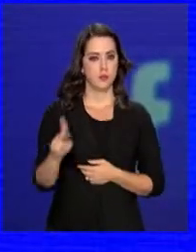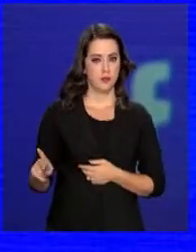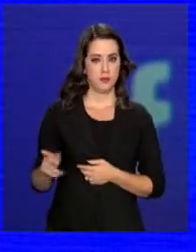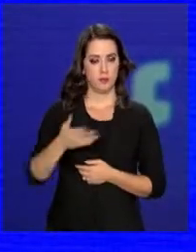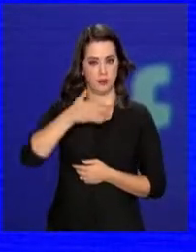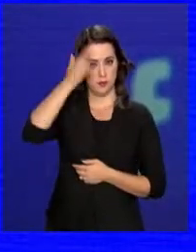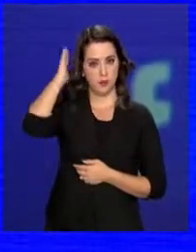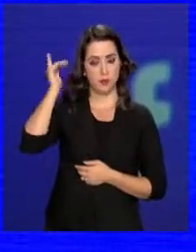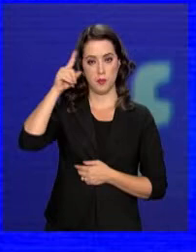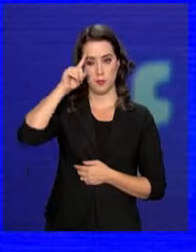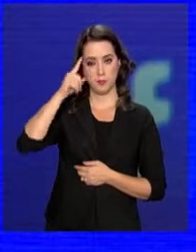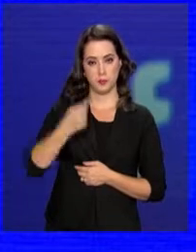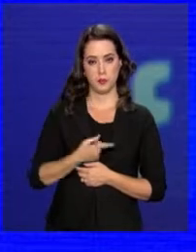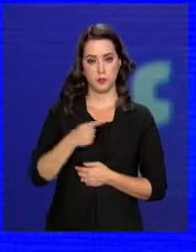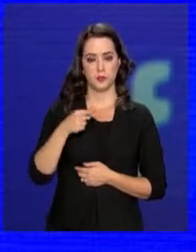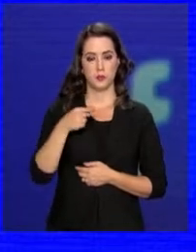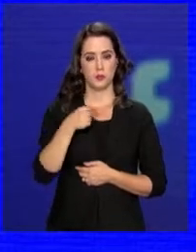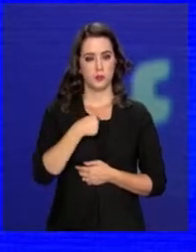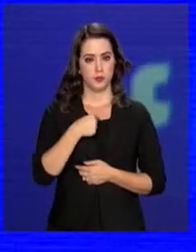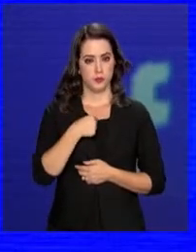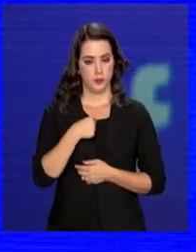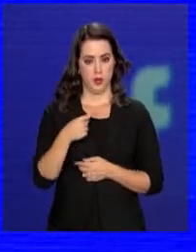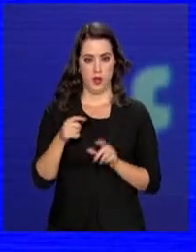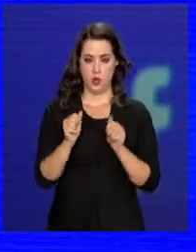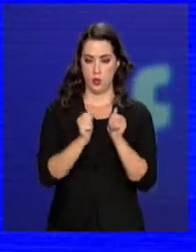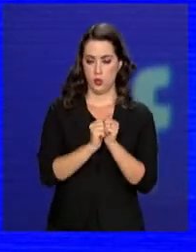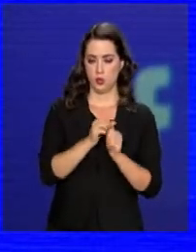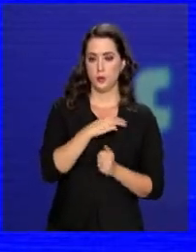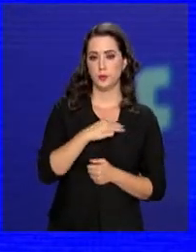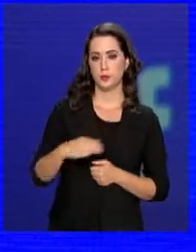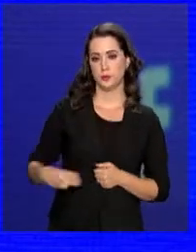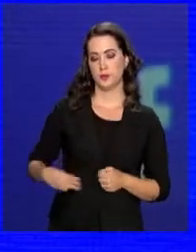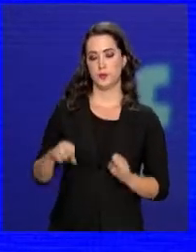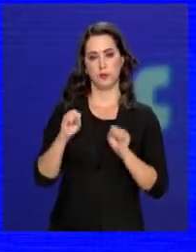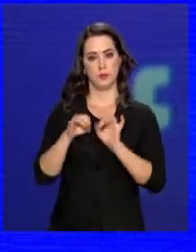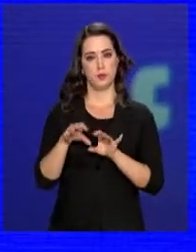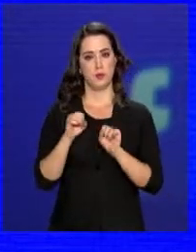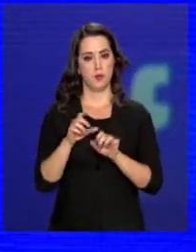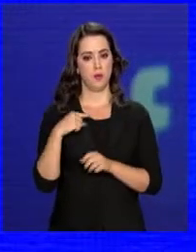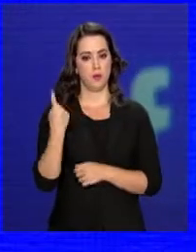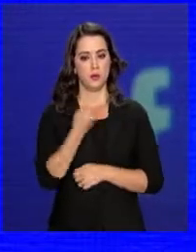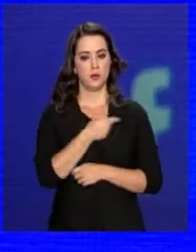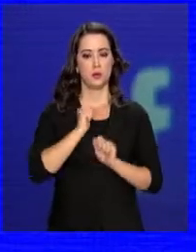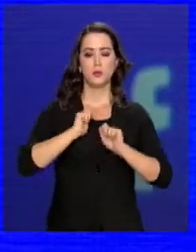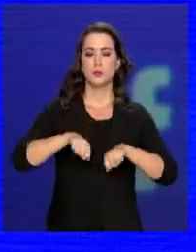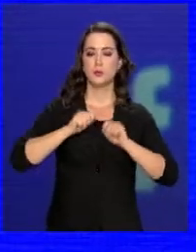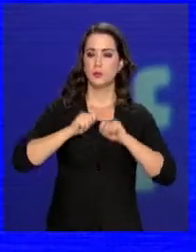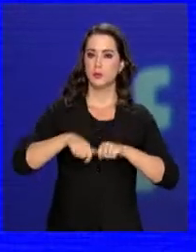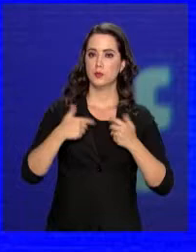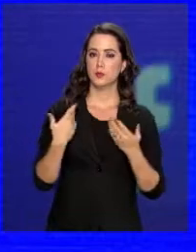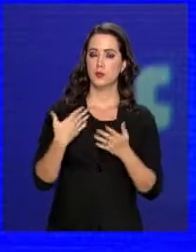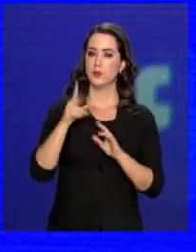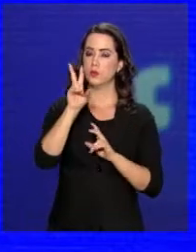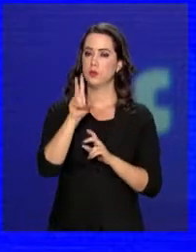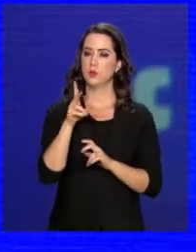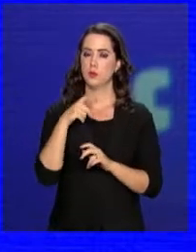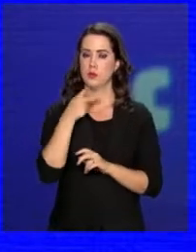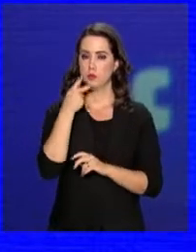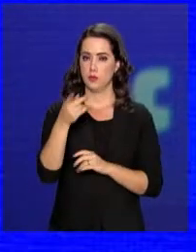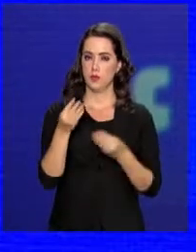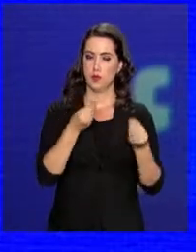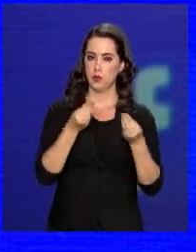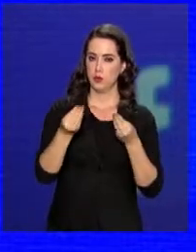temer determinou eu eo ministro da educação hora que nós possamos tratar de uma